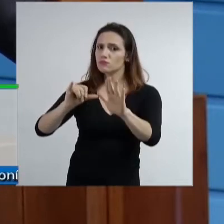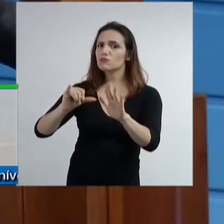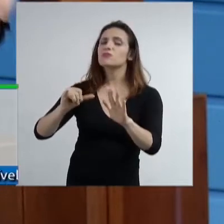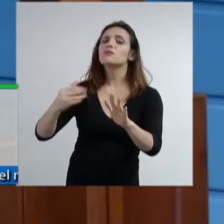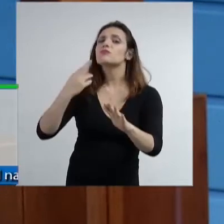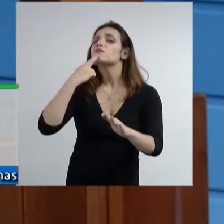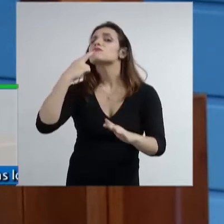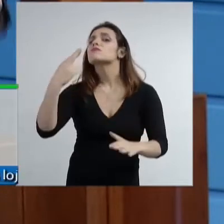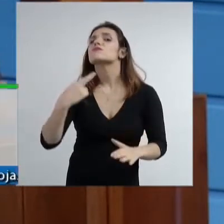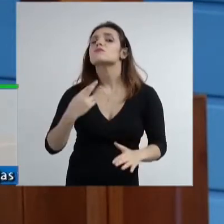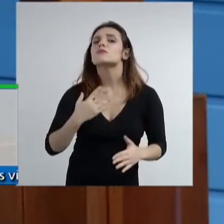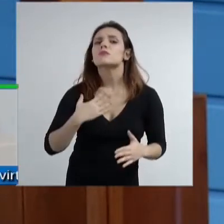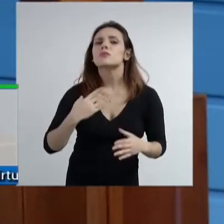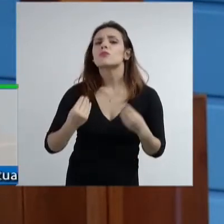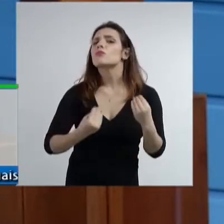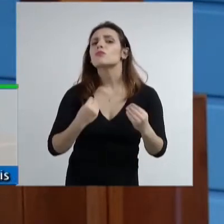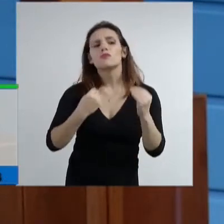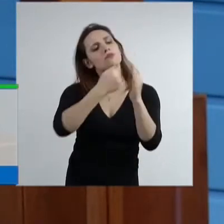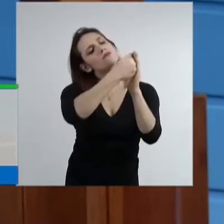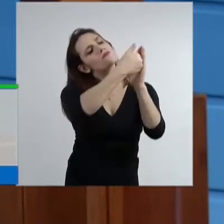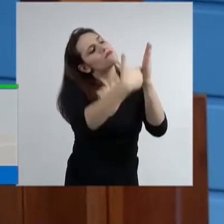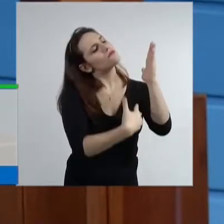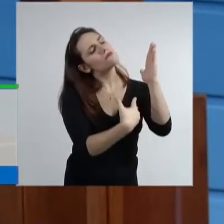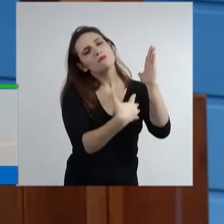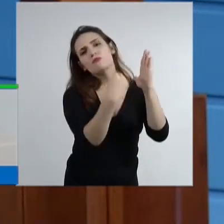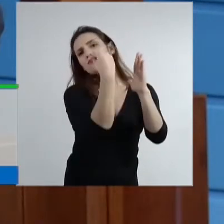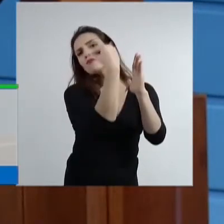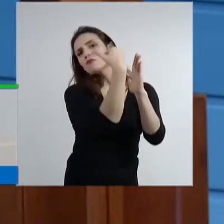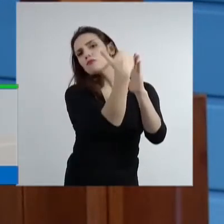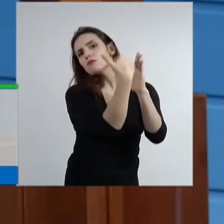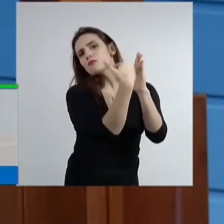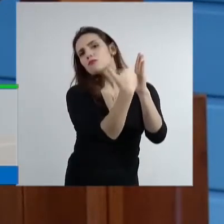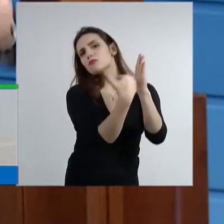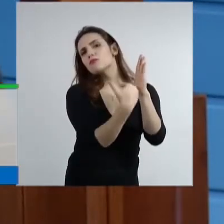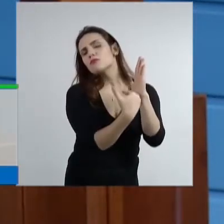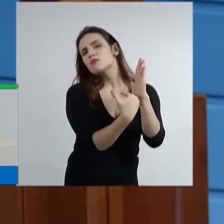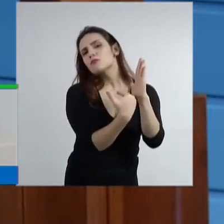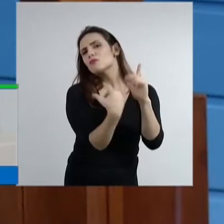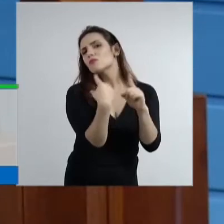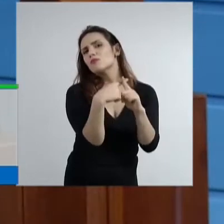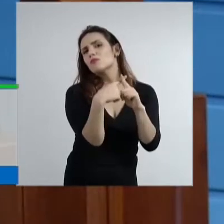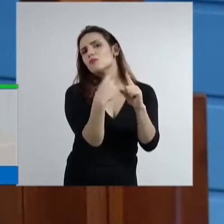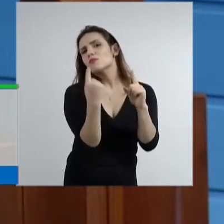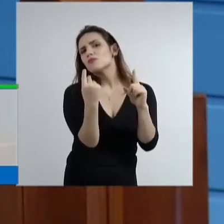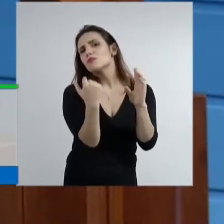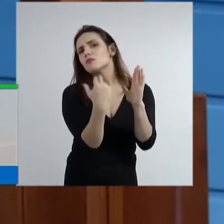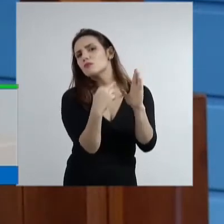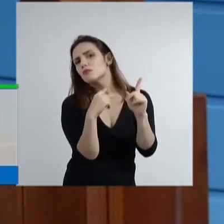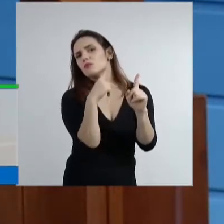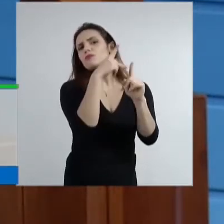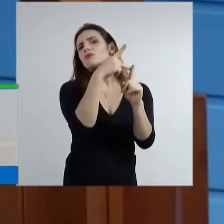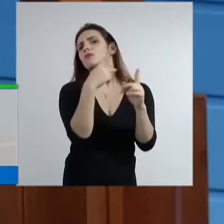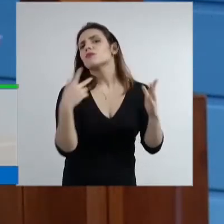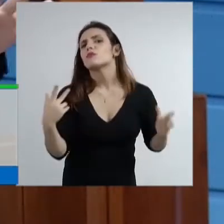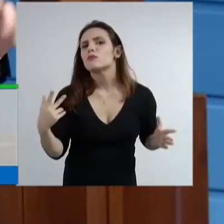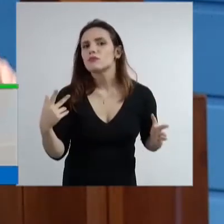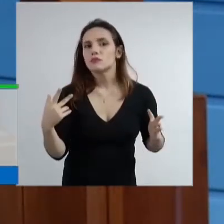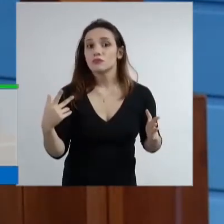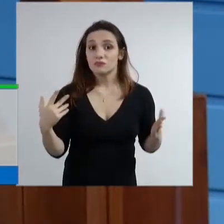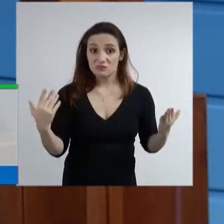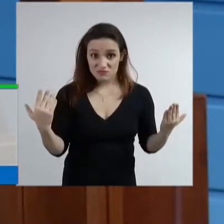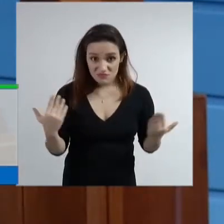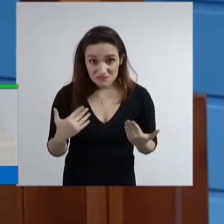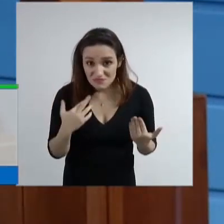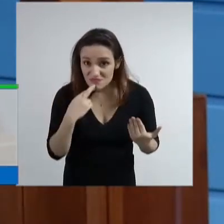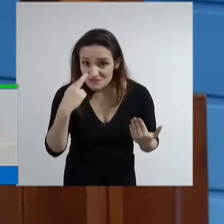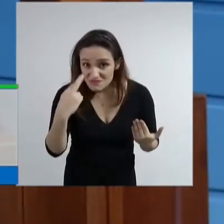detalhadamente a composição de suas tarifas, a evolução dessas tarifas. Infelizmente, até o